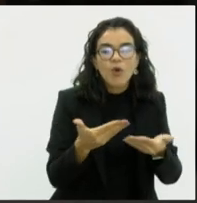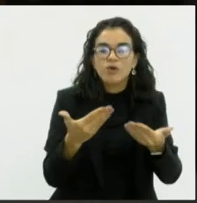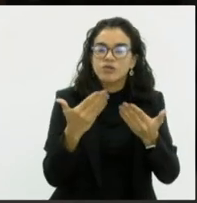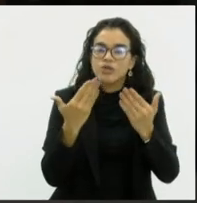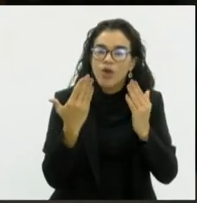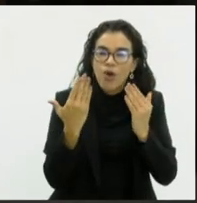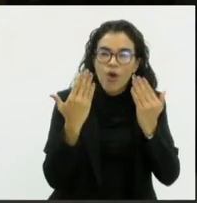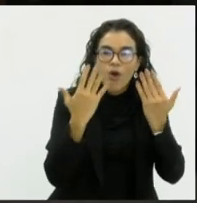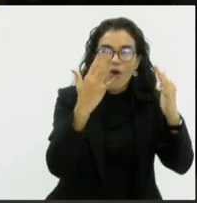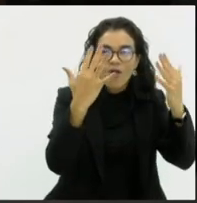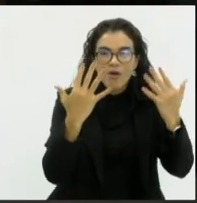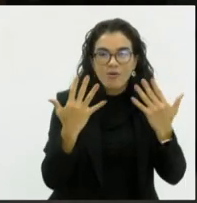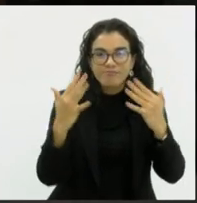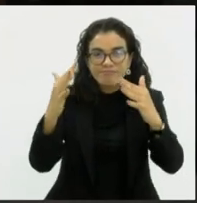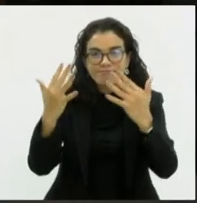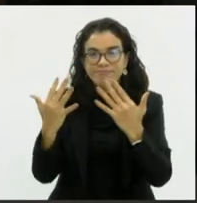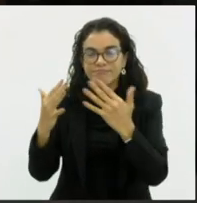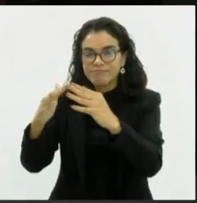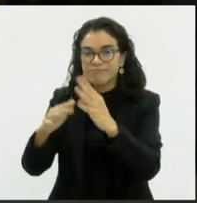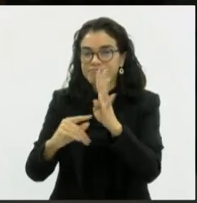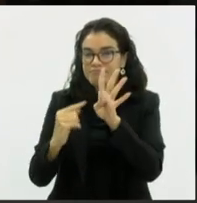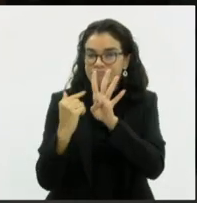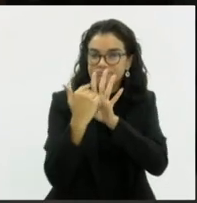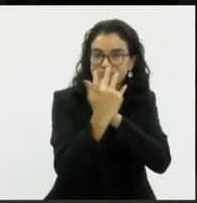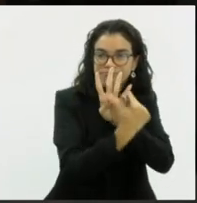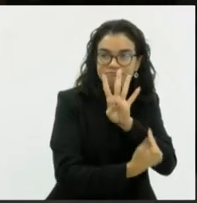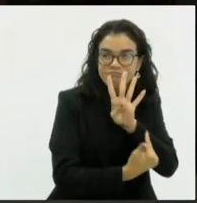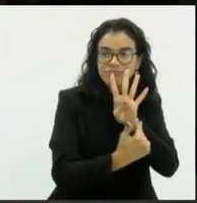homenageamos essas mulheres